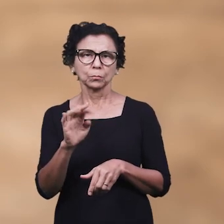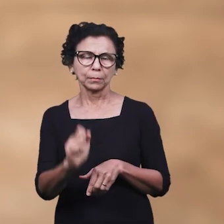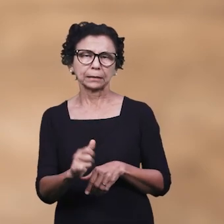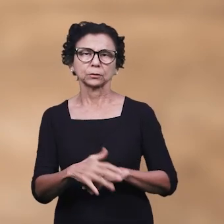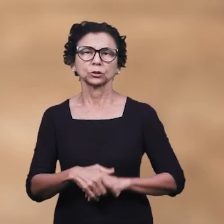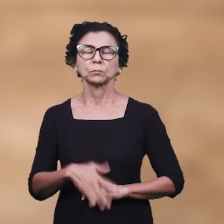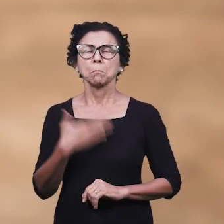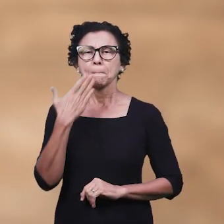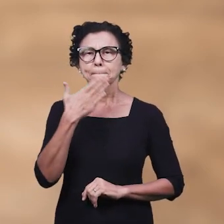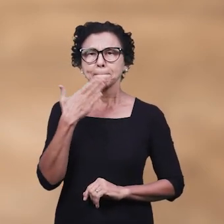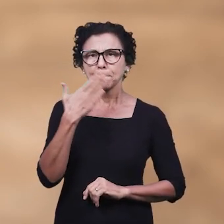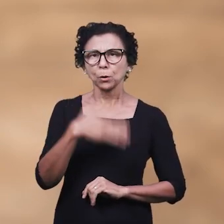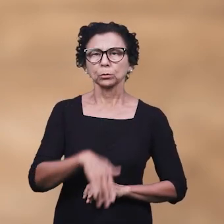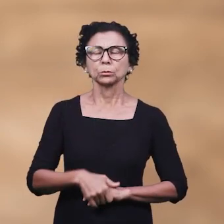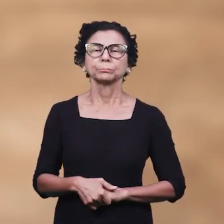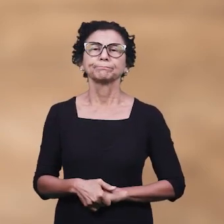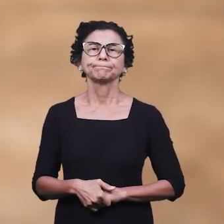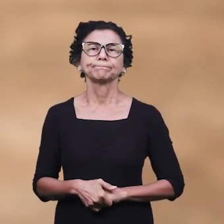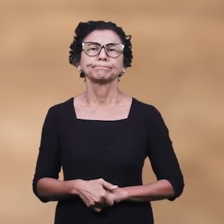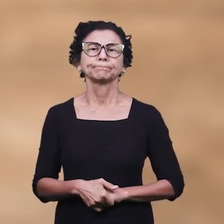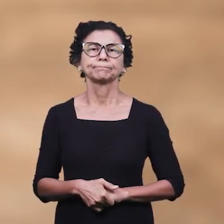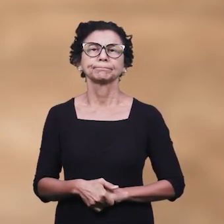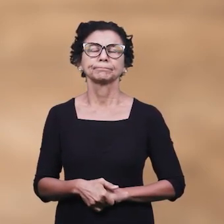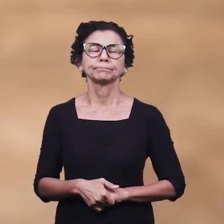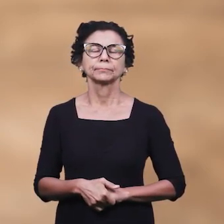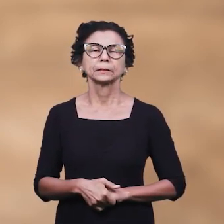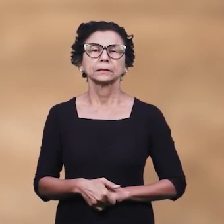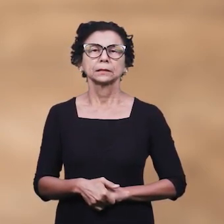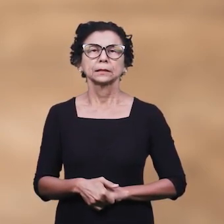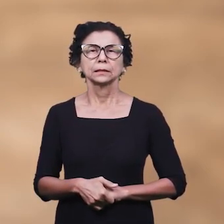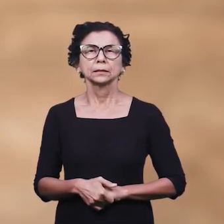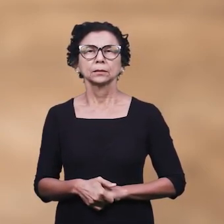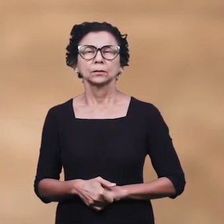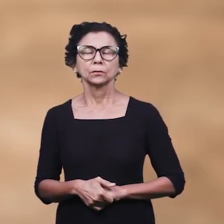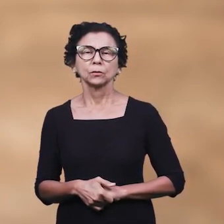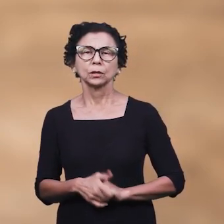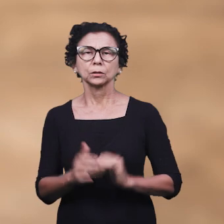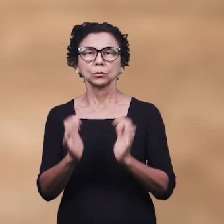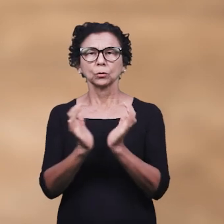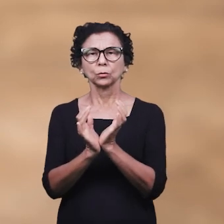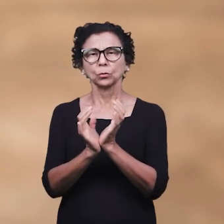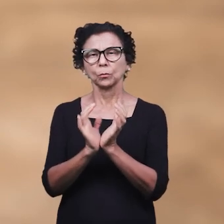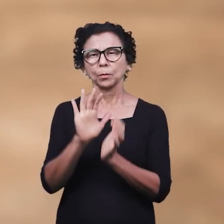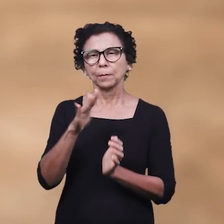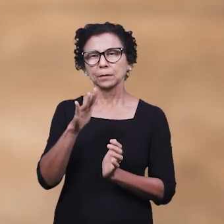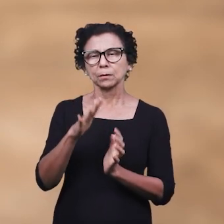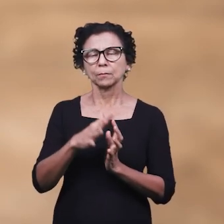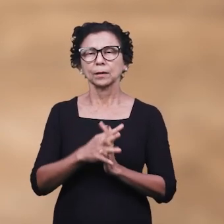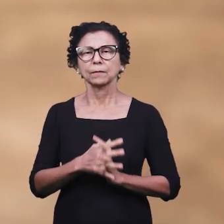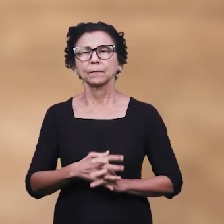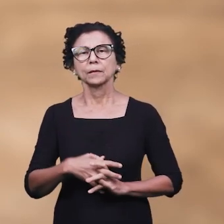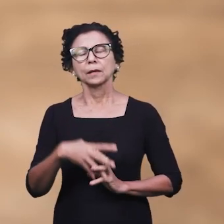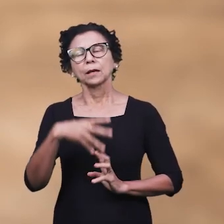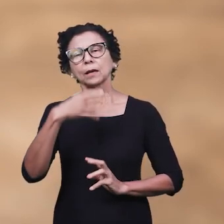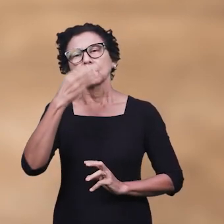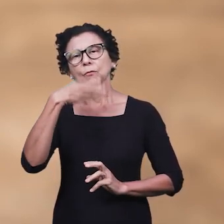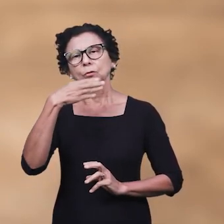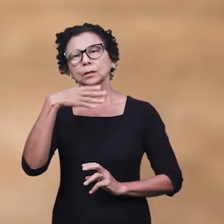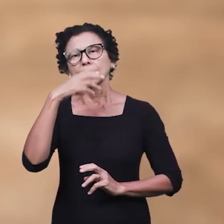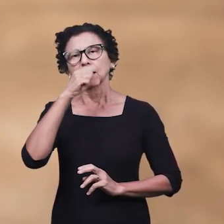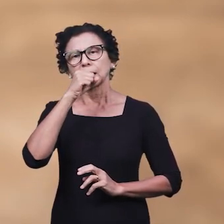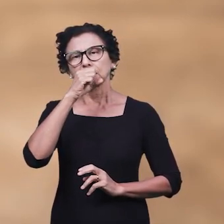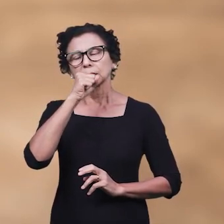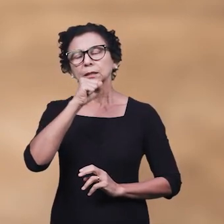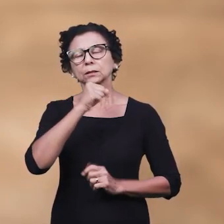Esse foi o baixo índice glicêmico. Agora, no médio índice glicêmico, nas frutas nós temos laranja, pêssego.